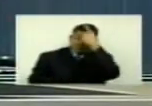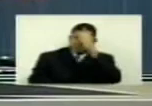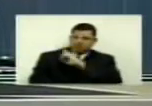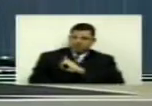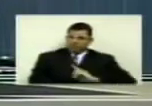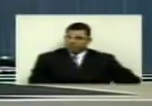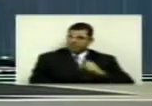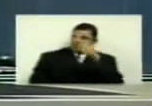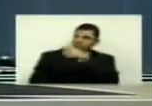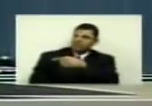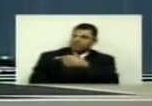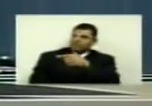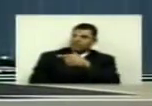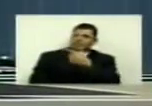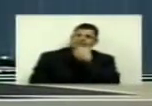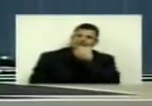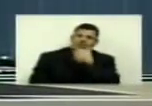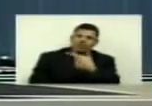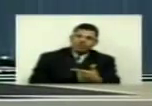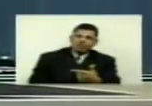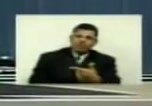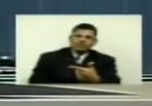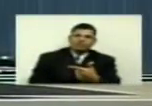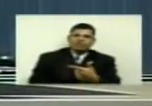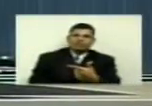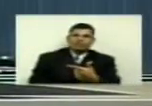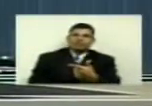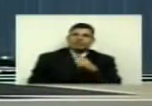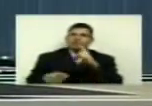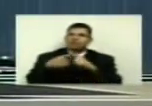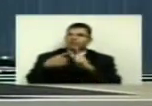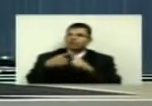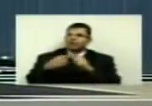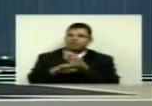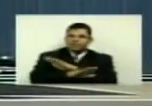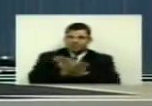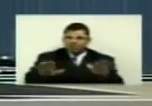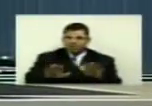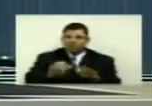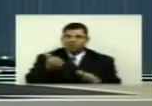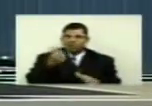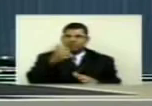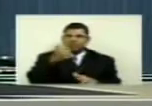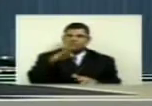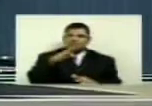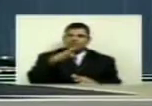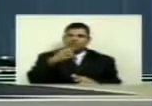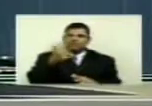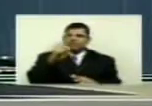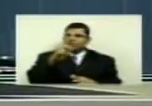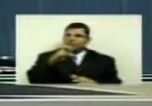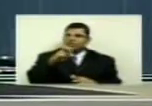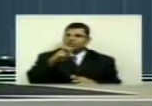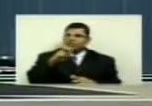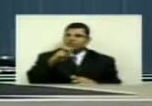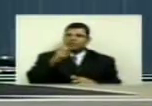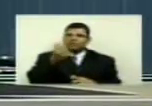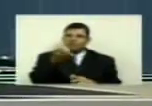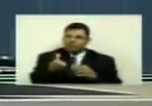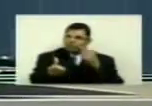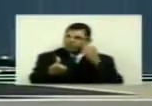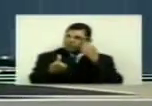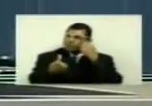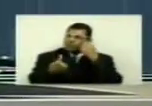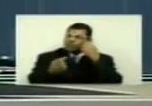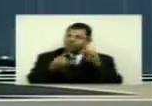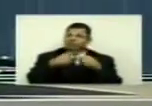do Maranhão lá rindo da cara do povo, porque eles acabaram com o 18º, com o 18º e com o